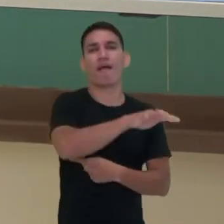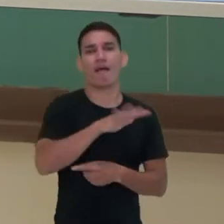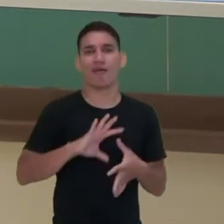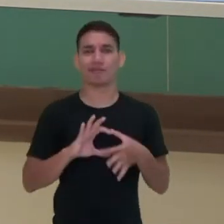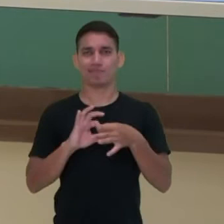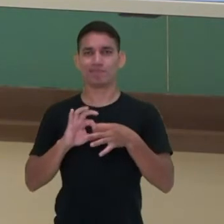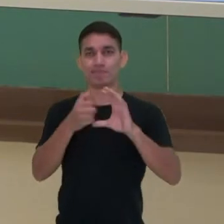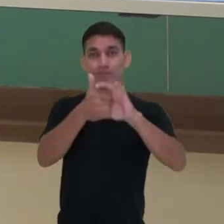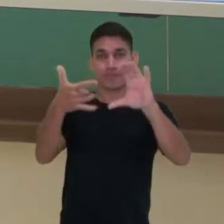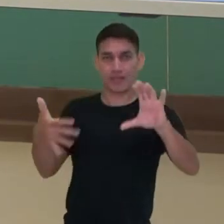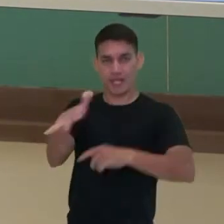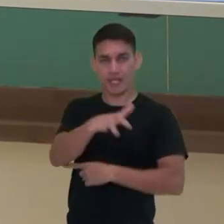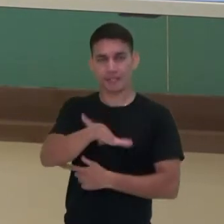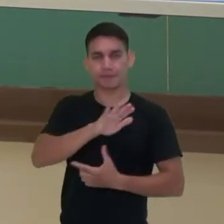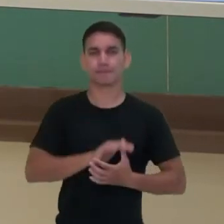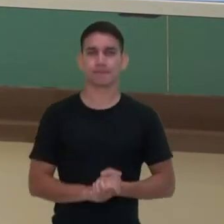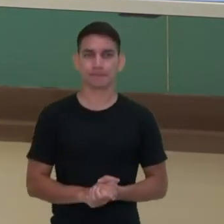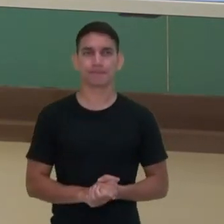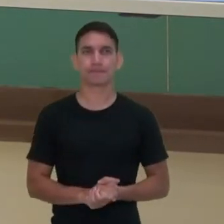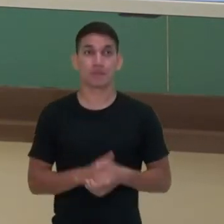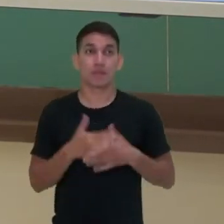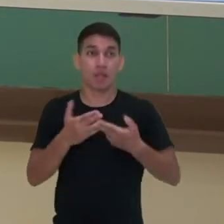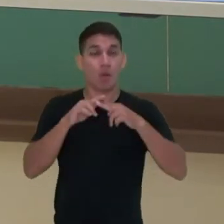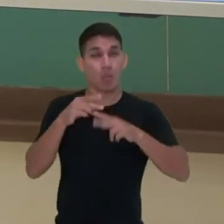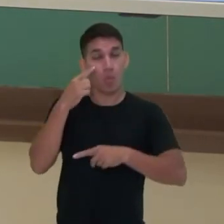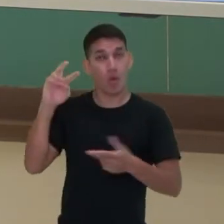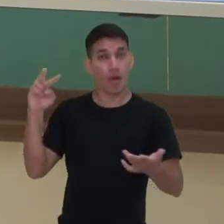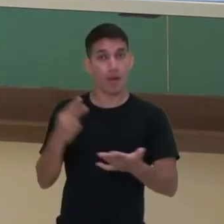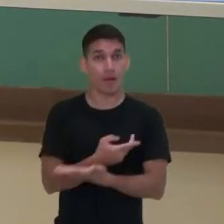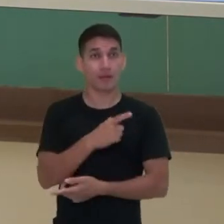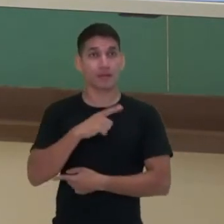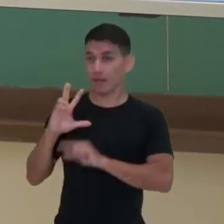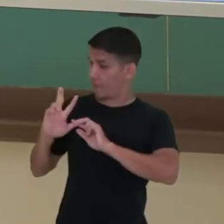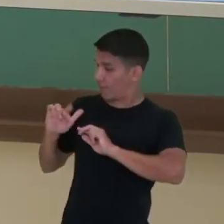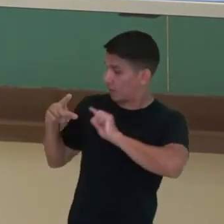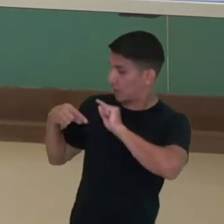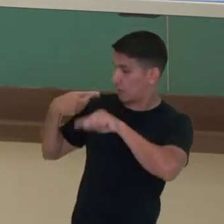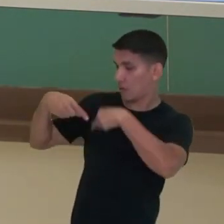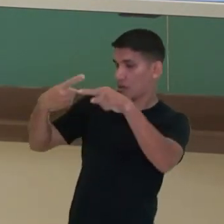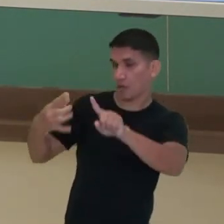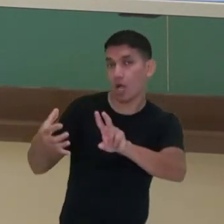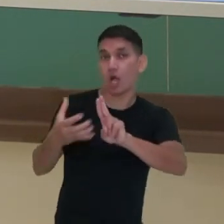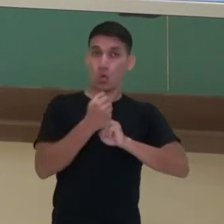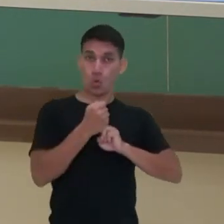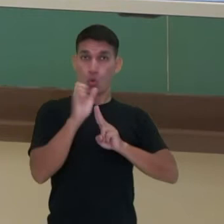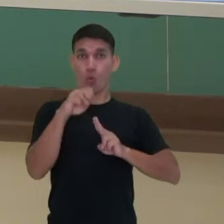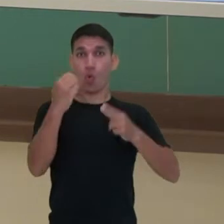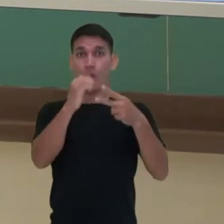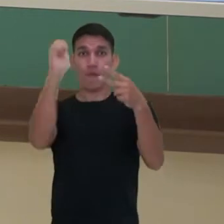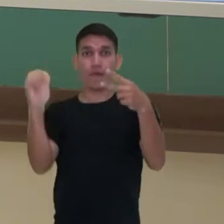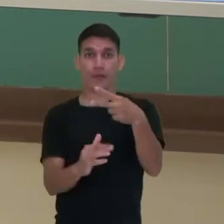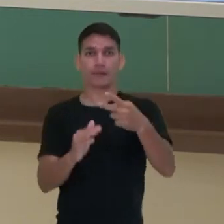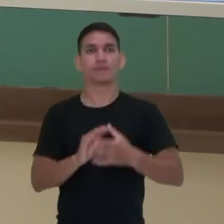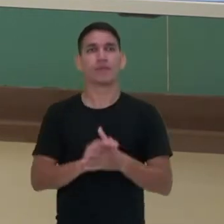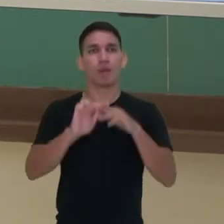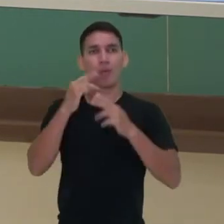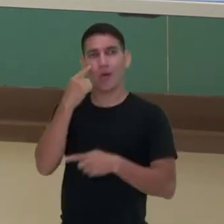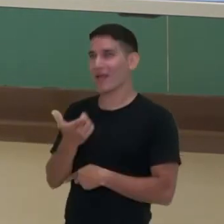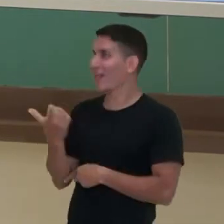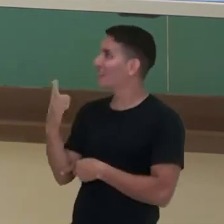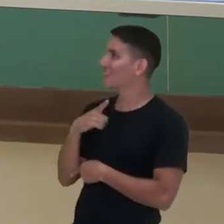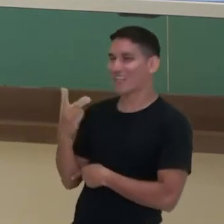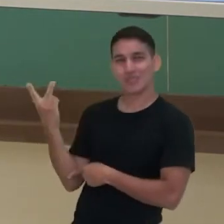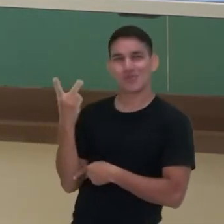uma característica geral. Então, a herança vai ser dominante ou recessiva? Então, aqui nós temos